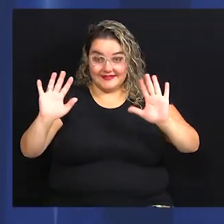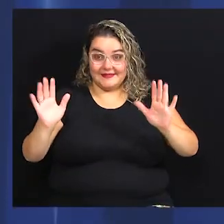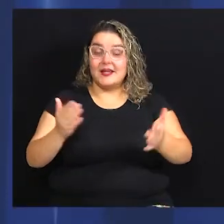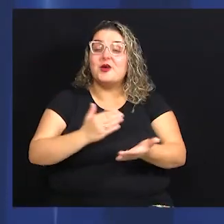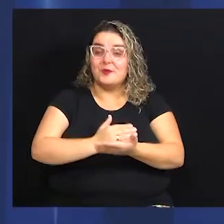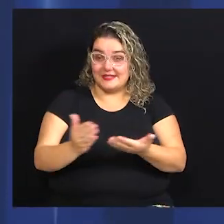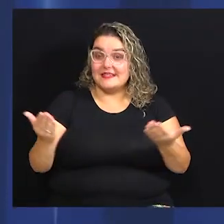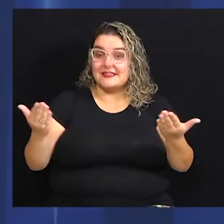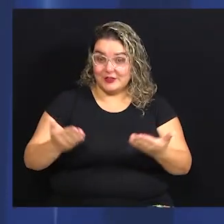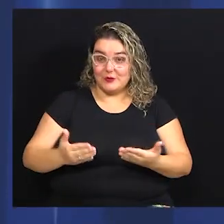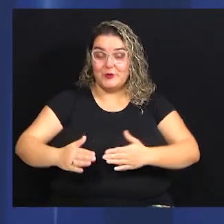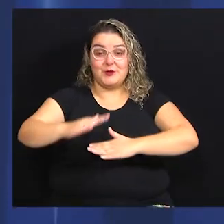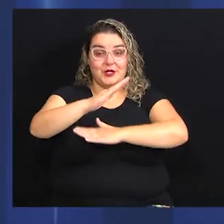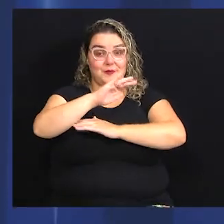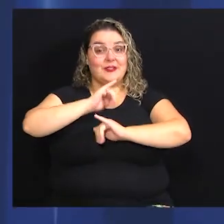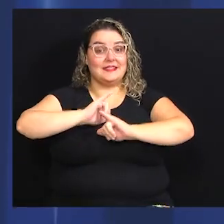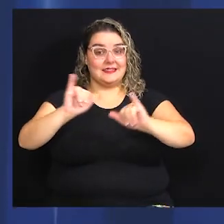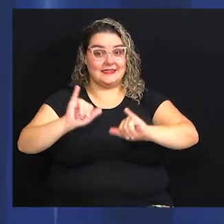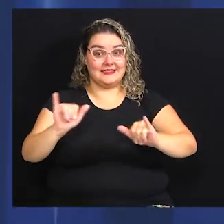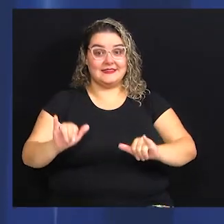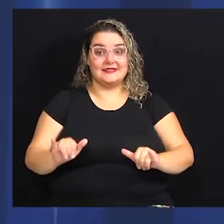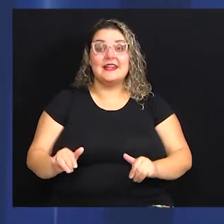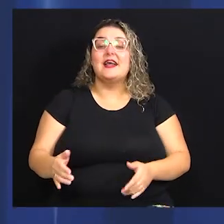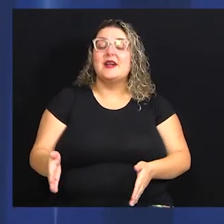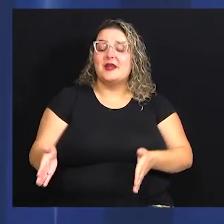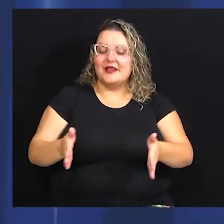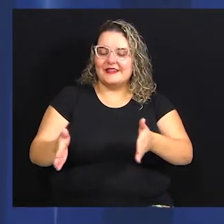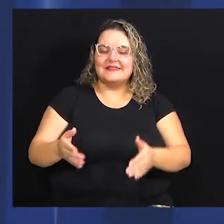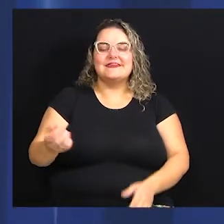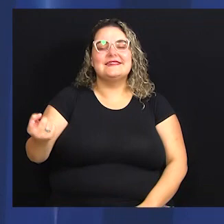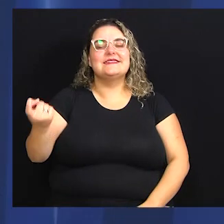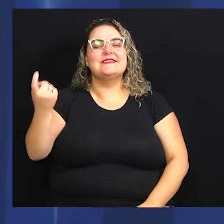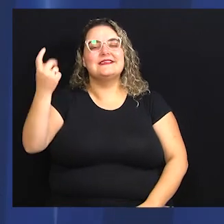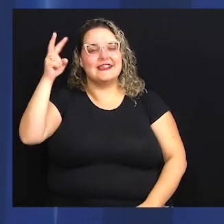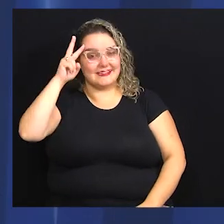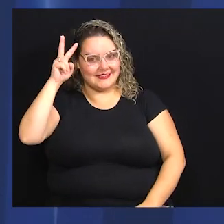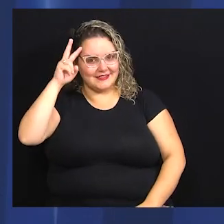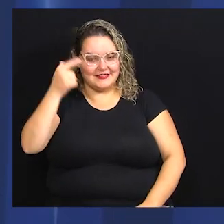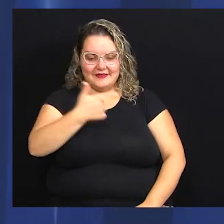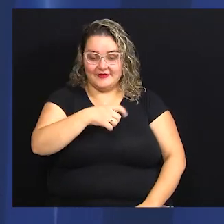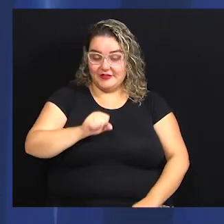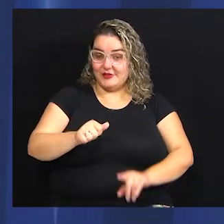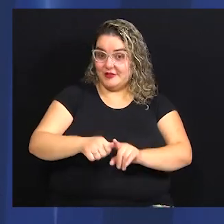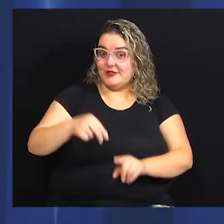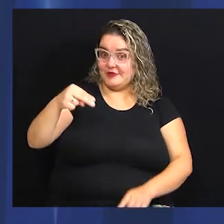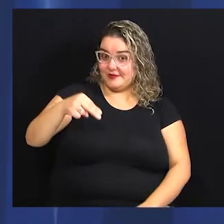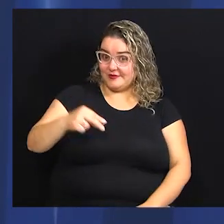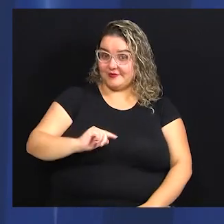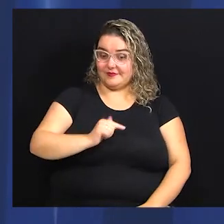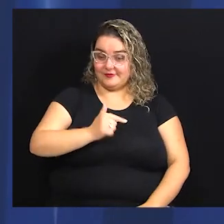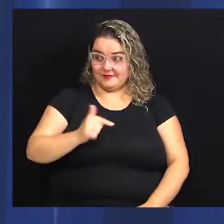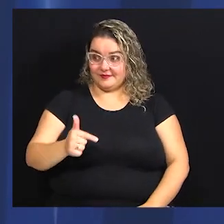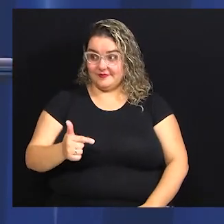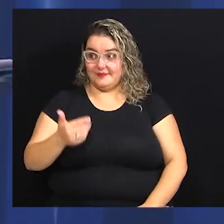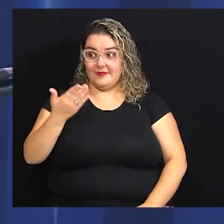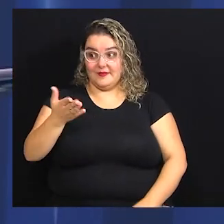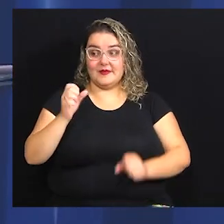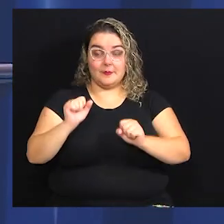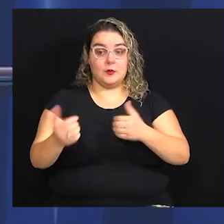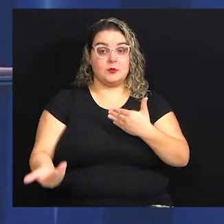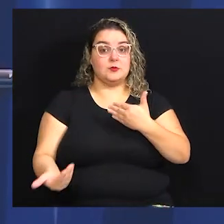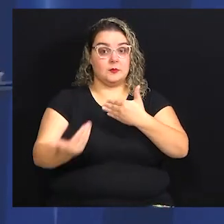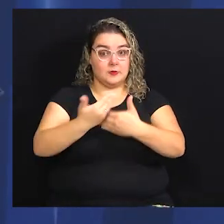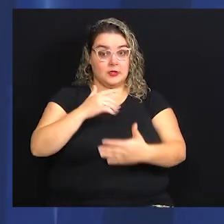Olá, começa agora o Câmara Notícia, edição desta segunda-feira, 28 de novembro de 2022. E você